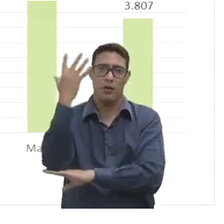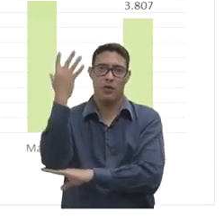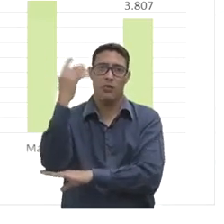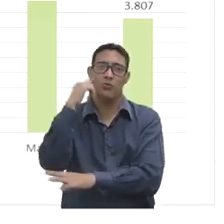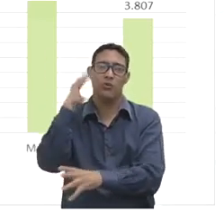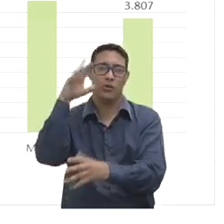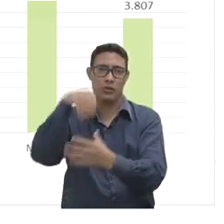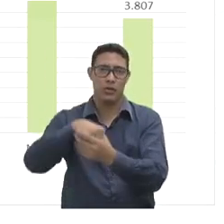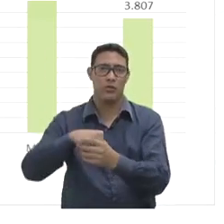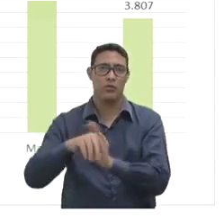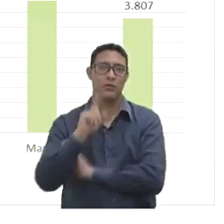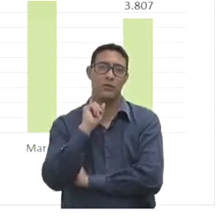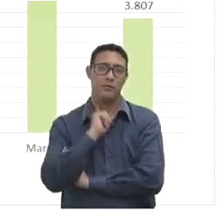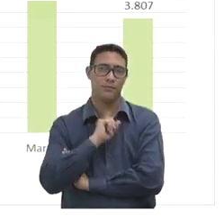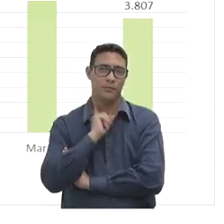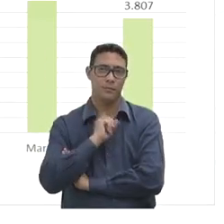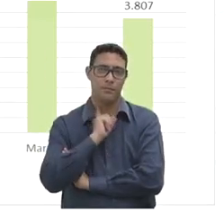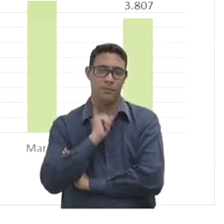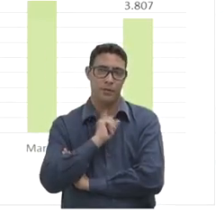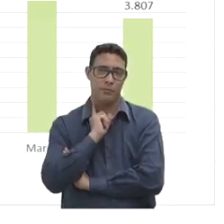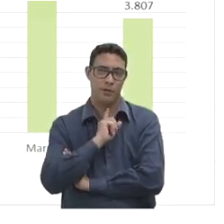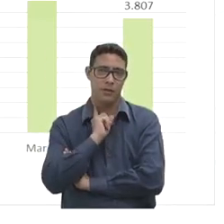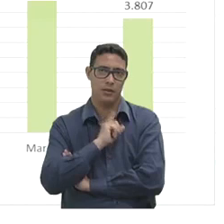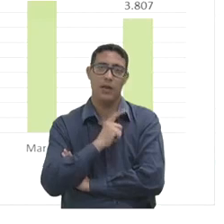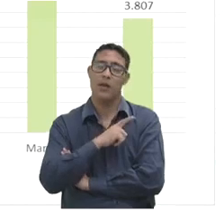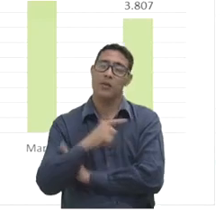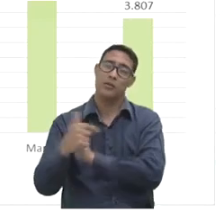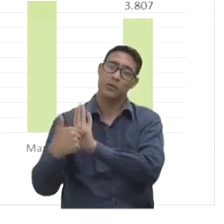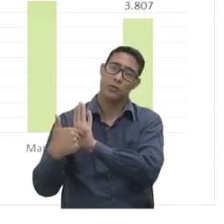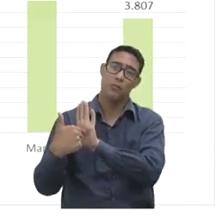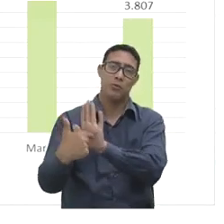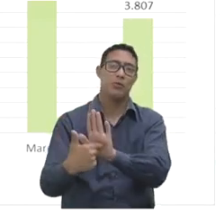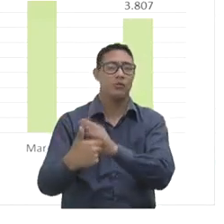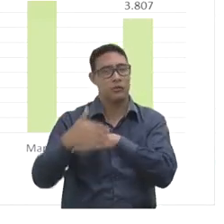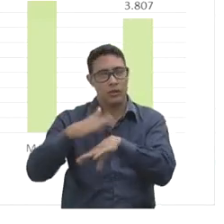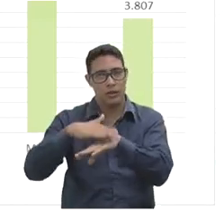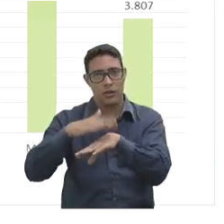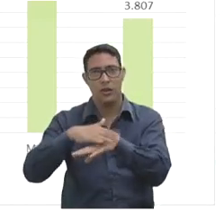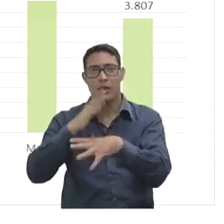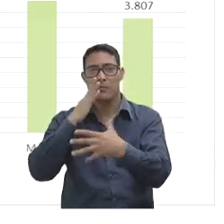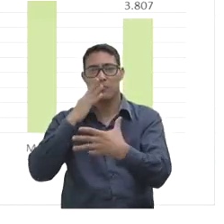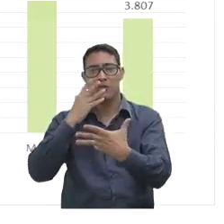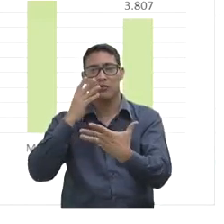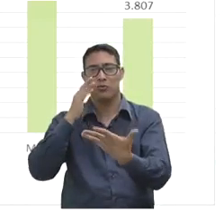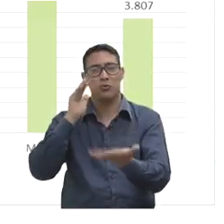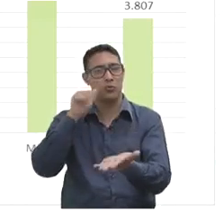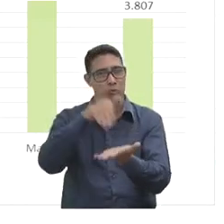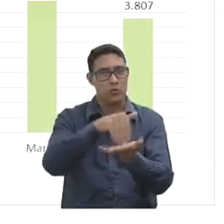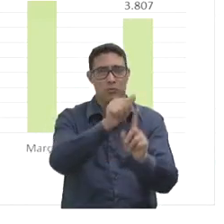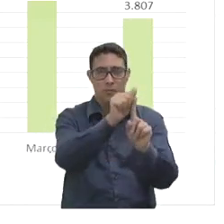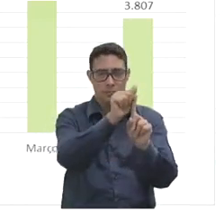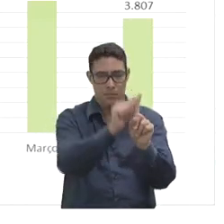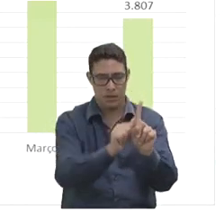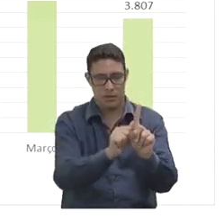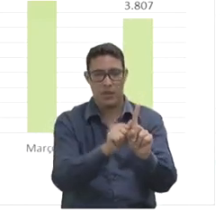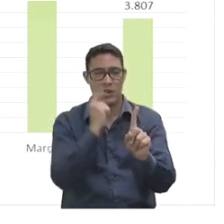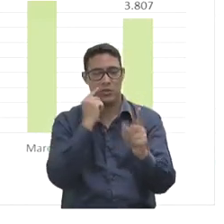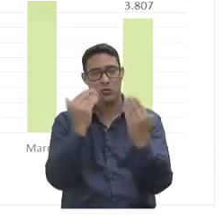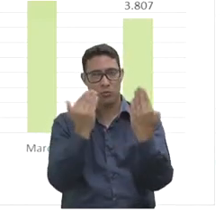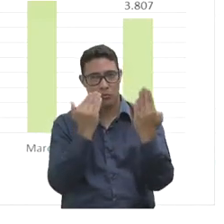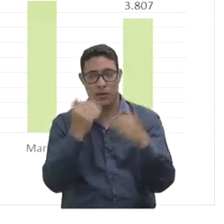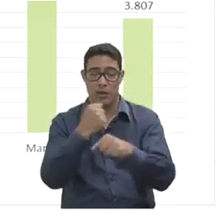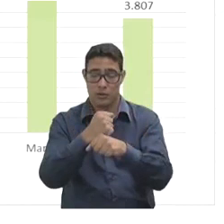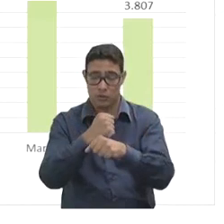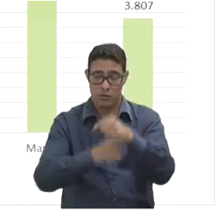no estado de Minas Gerais aqui a gente né demonstra um incremento nos últimos meses a gente comparar com os anos